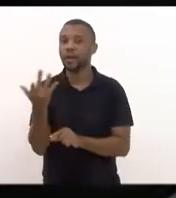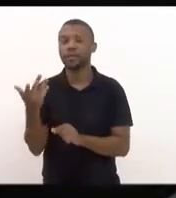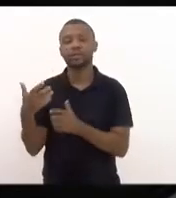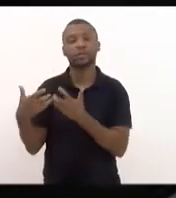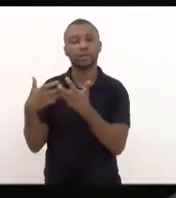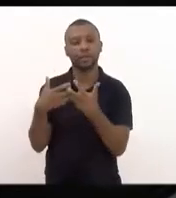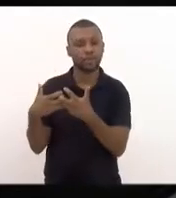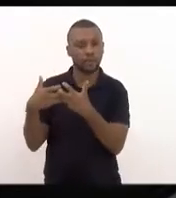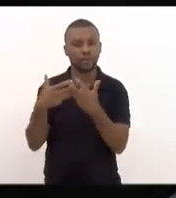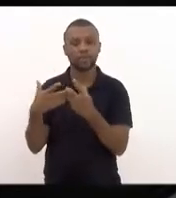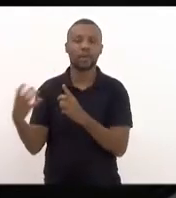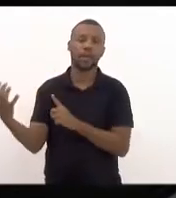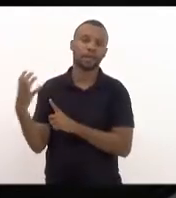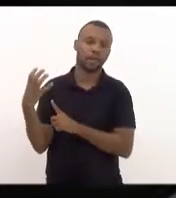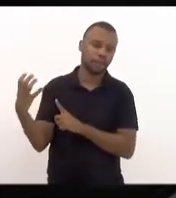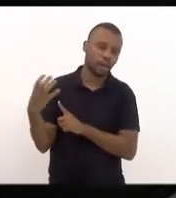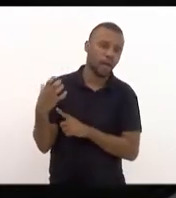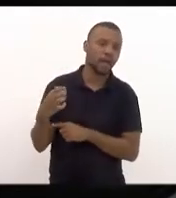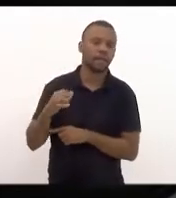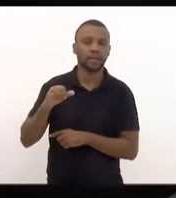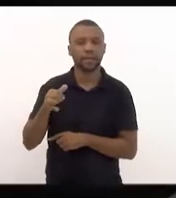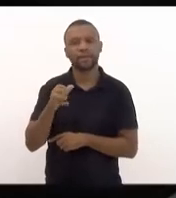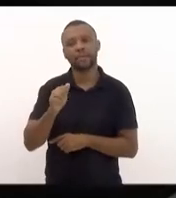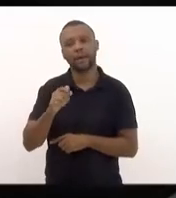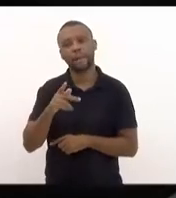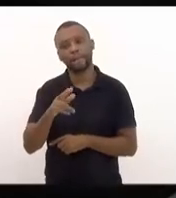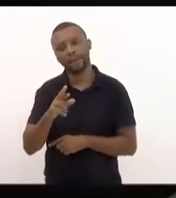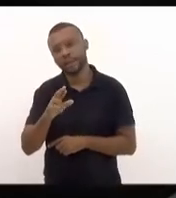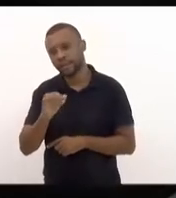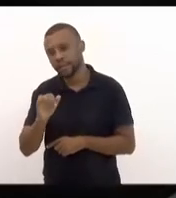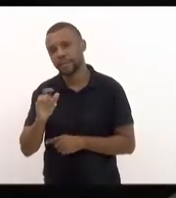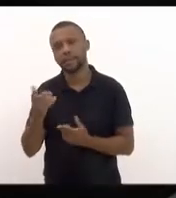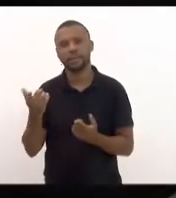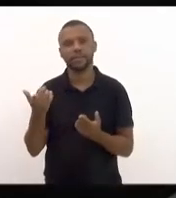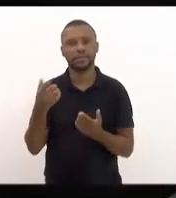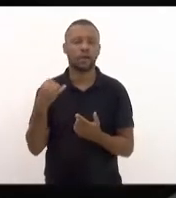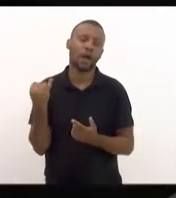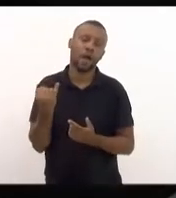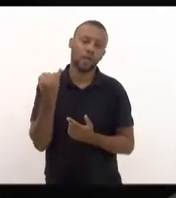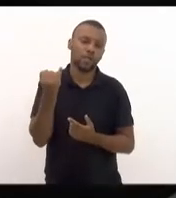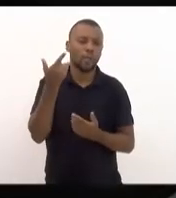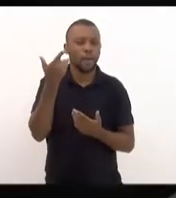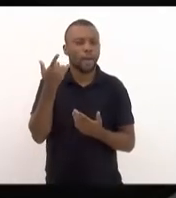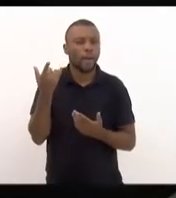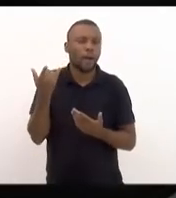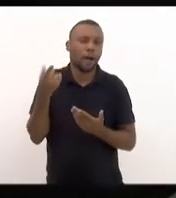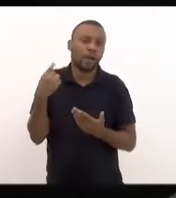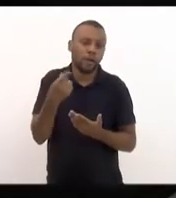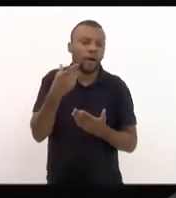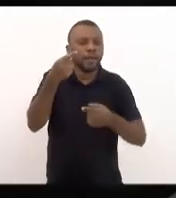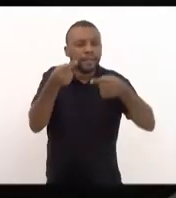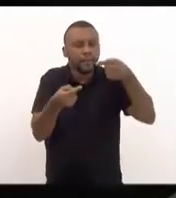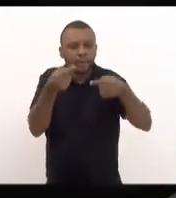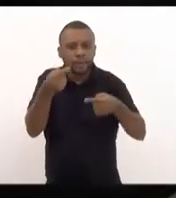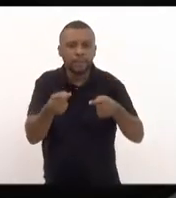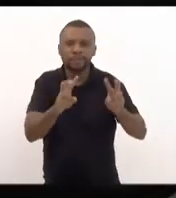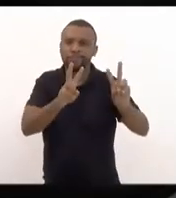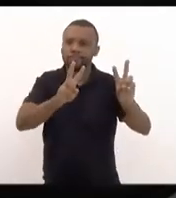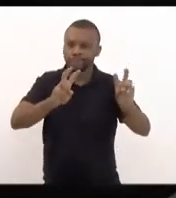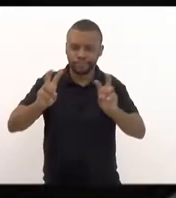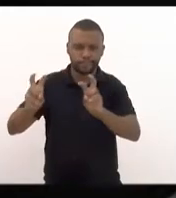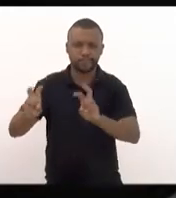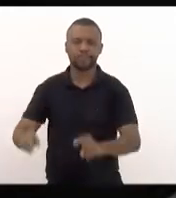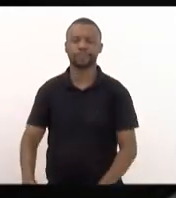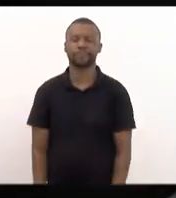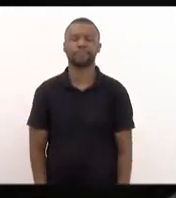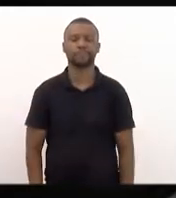está impactando Miguel Pereira, enfim, outras cidades. Então, acho importante a gente também levar em consideração nessa discussão, Robson, outros